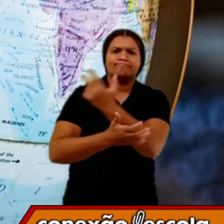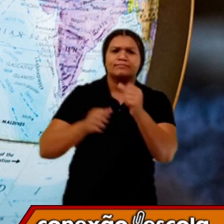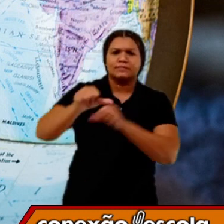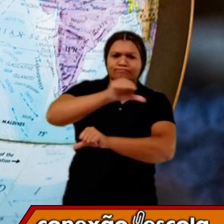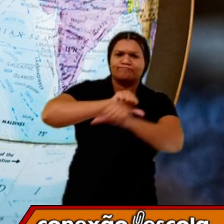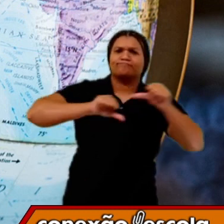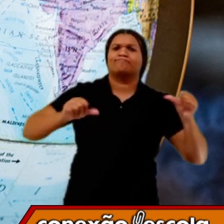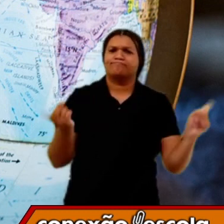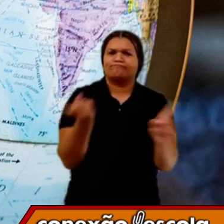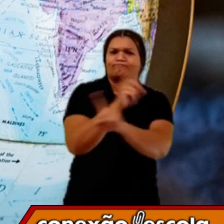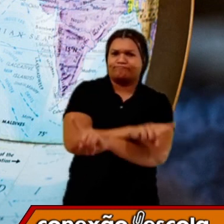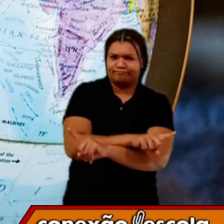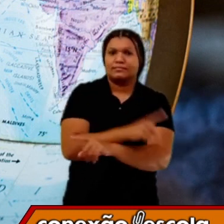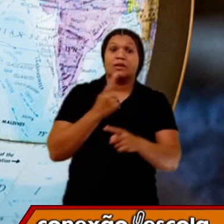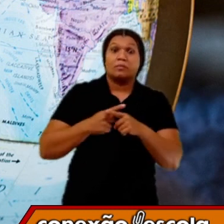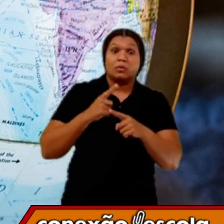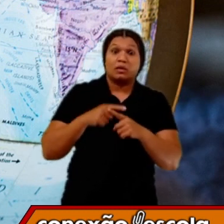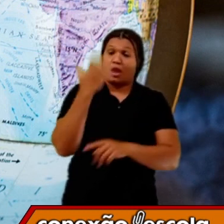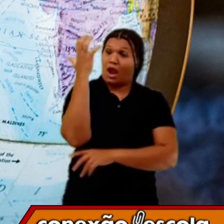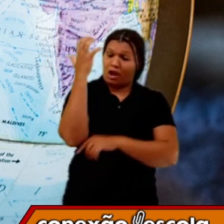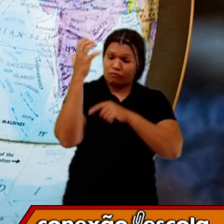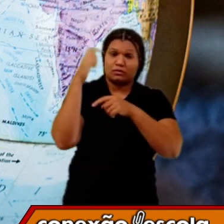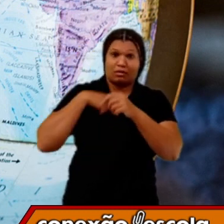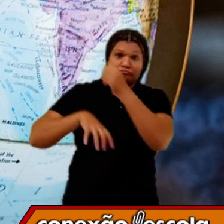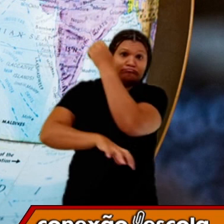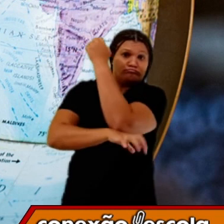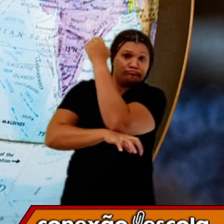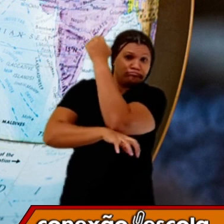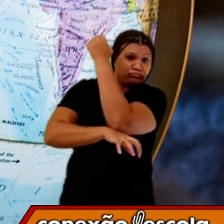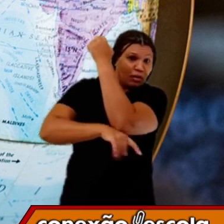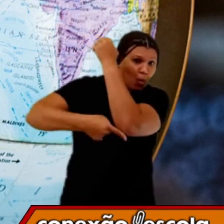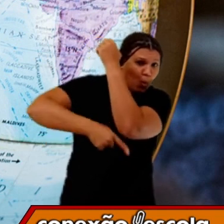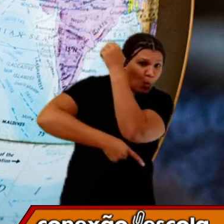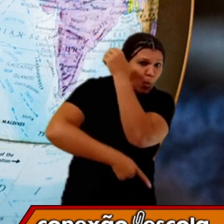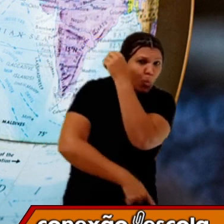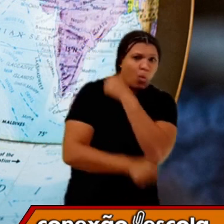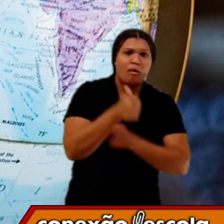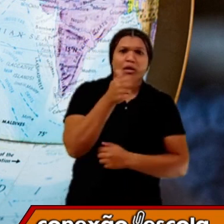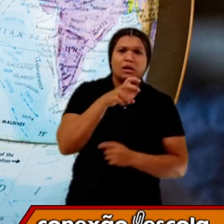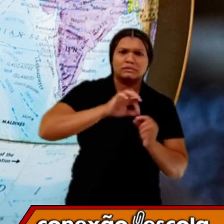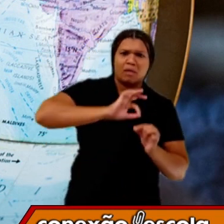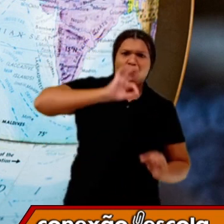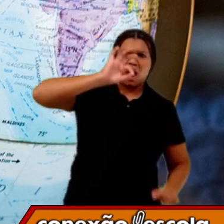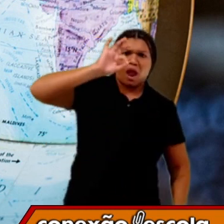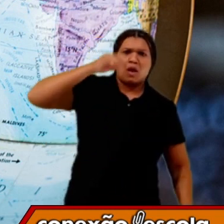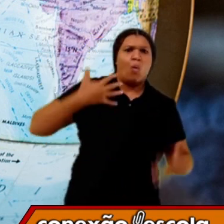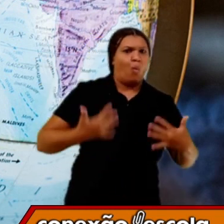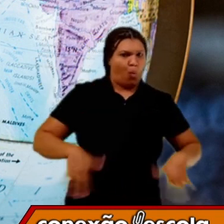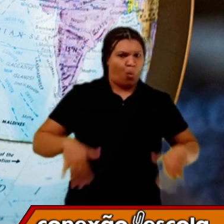ter raízes que chegam até 15 metros de profundidade, para facilitar